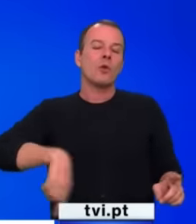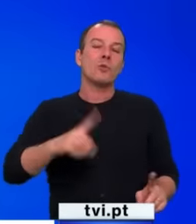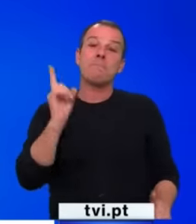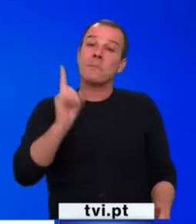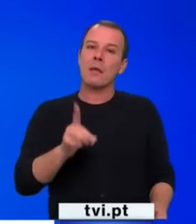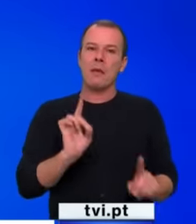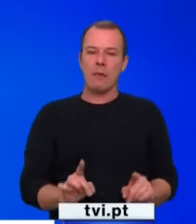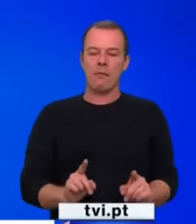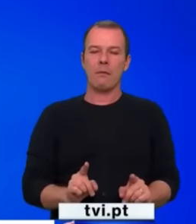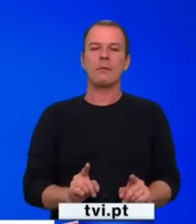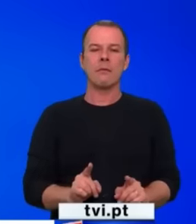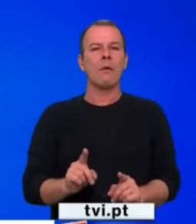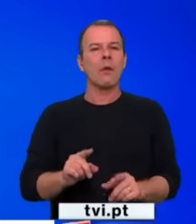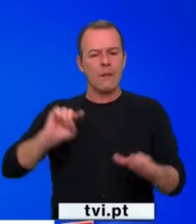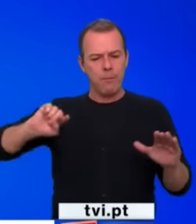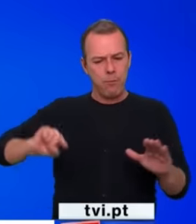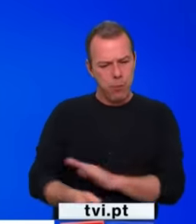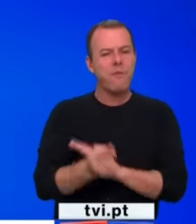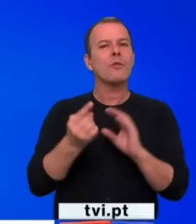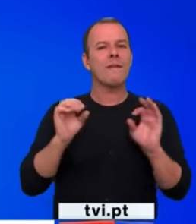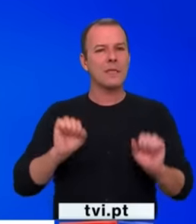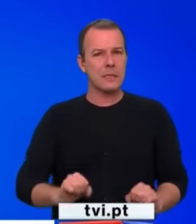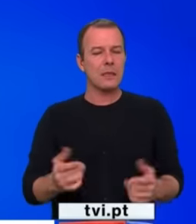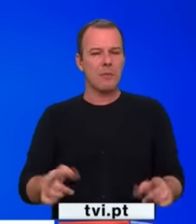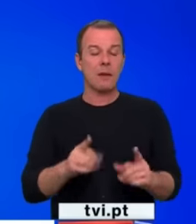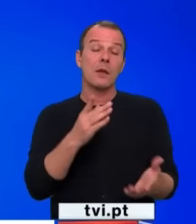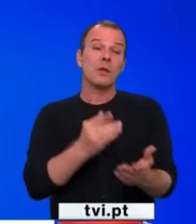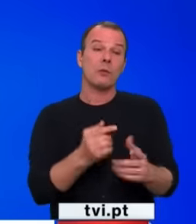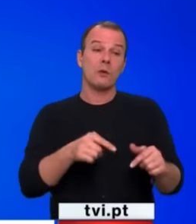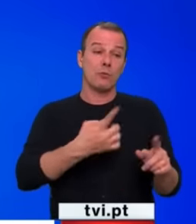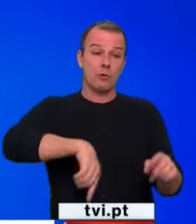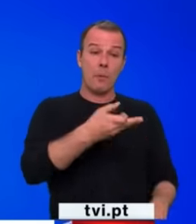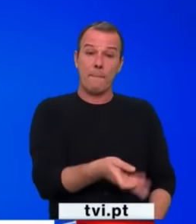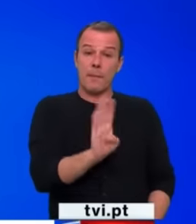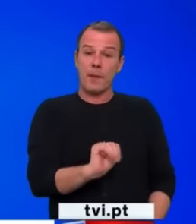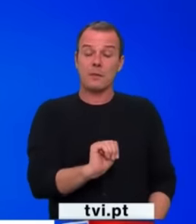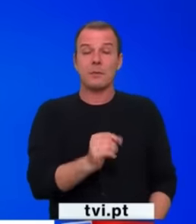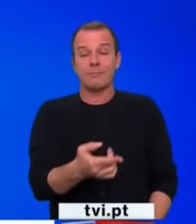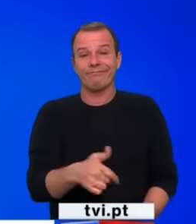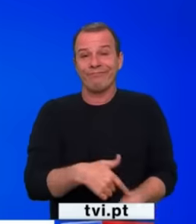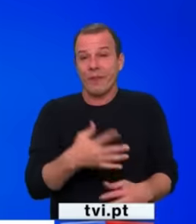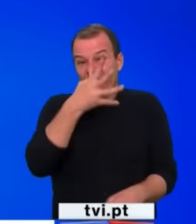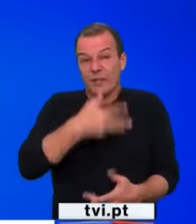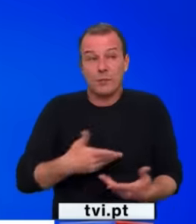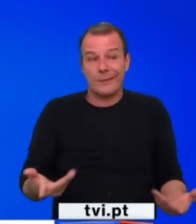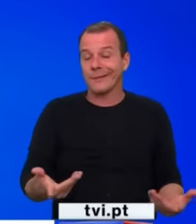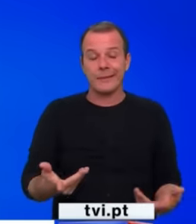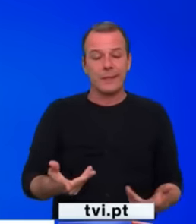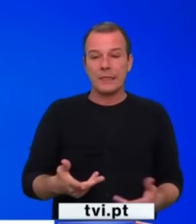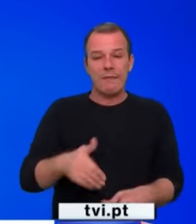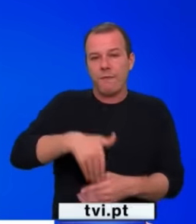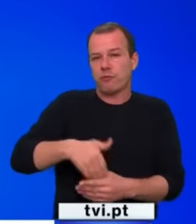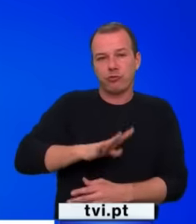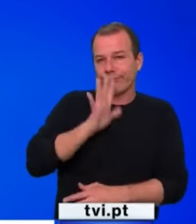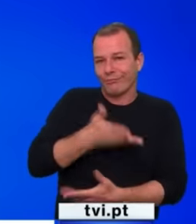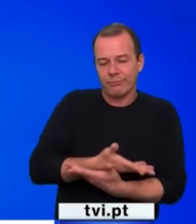Nós devemos ainda aprofundar. O Partido Socialista tivemos ainda a oportunidade, infelizmente não chegou a ser votado porque